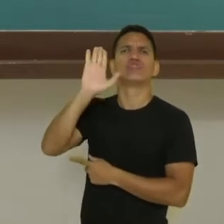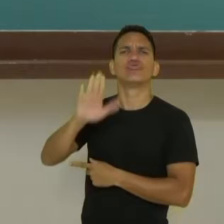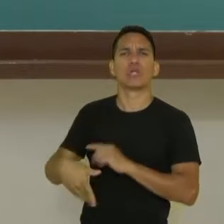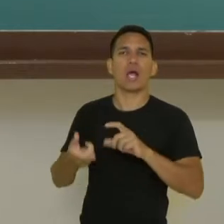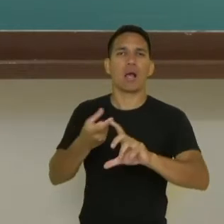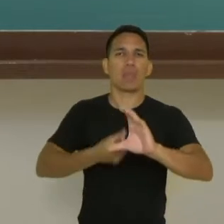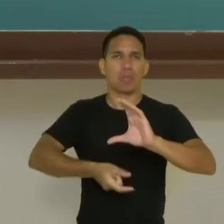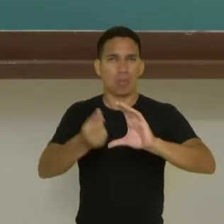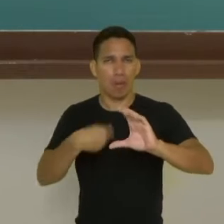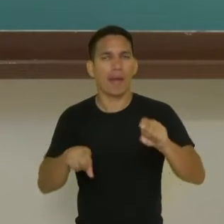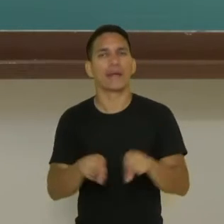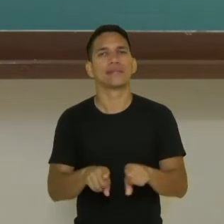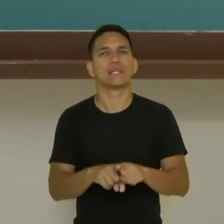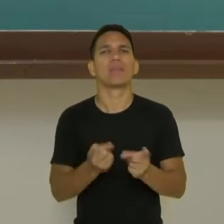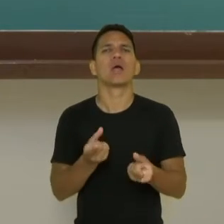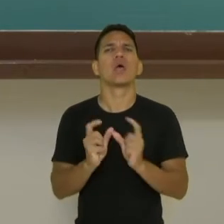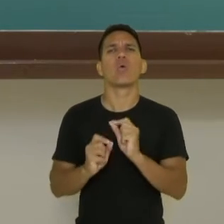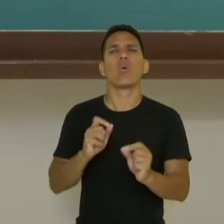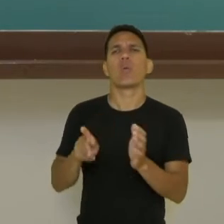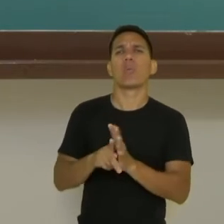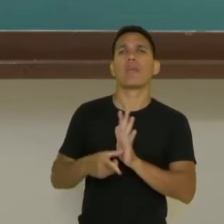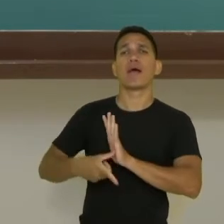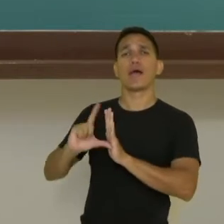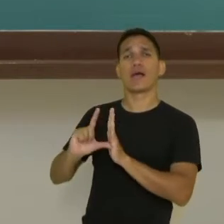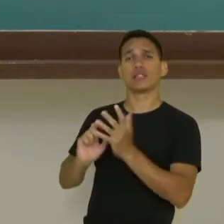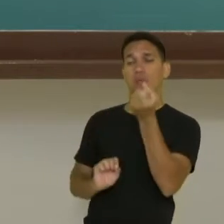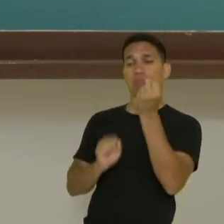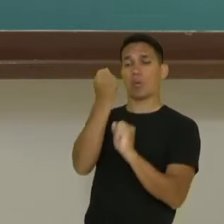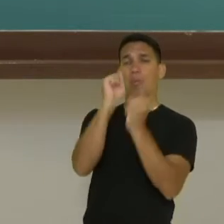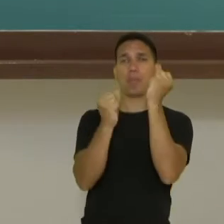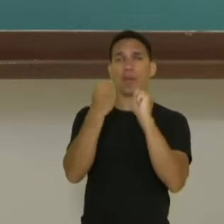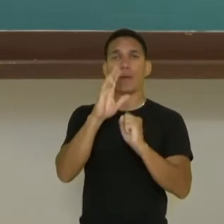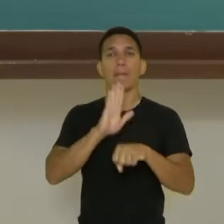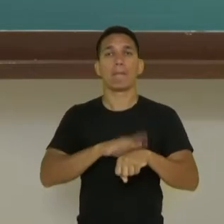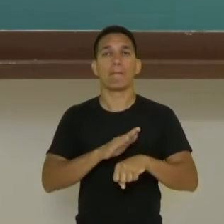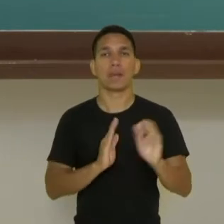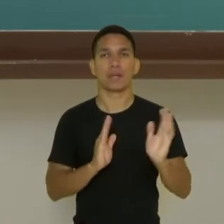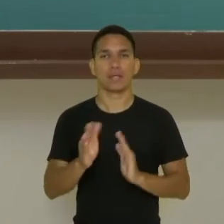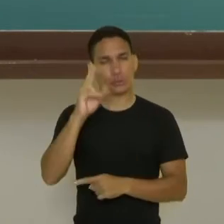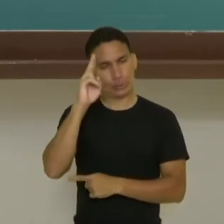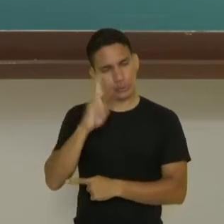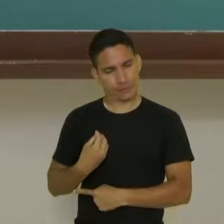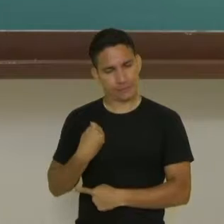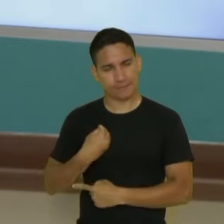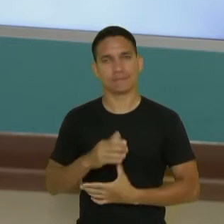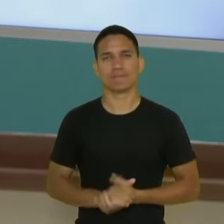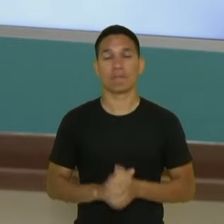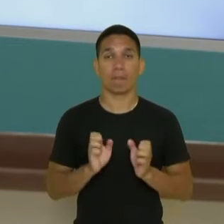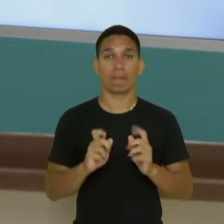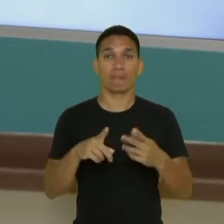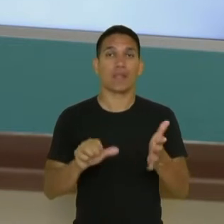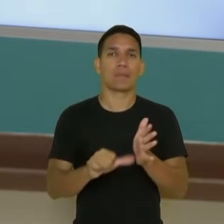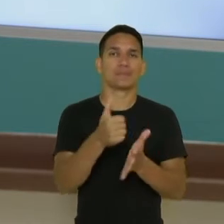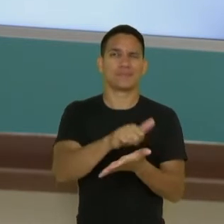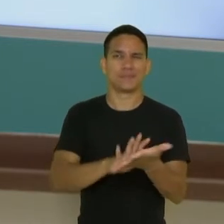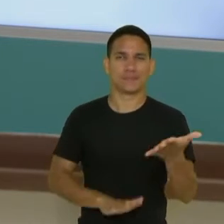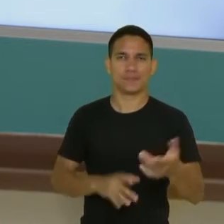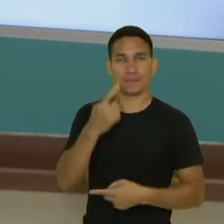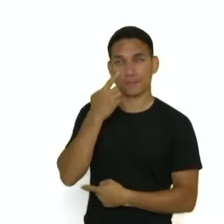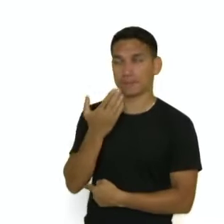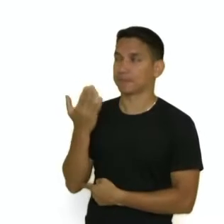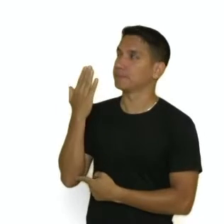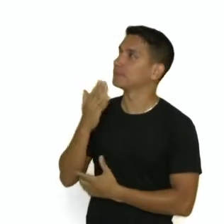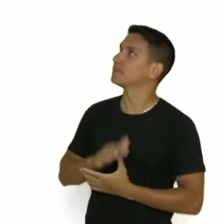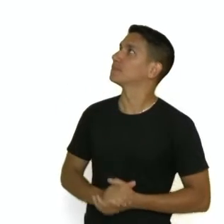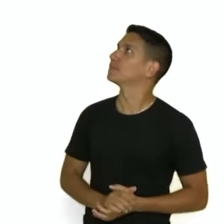e industrial, pré-industrial, do momento histórico em que se vivia. Certo? Vamos então à primeira atividade?